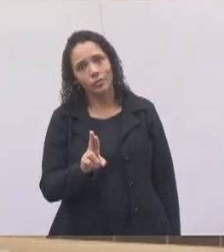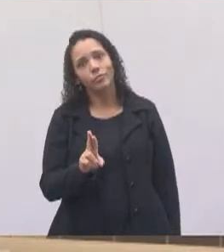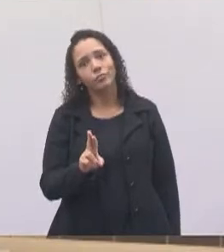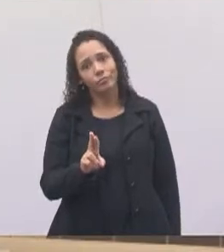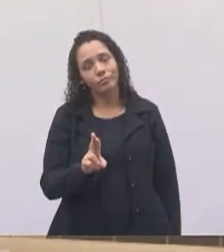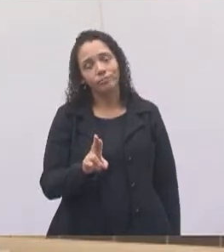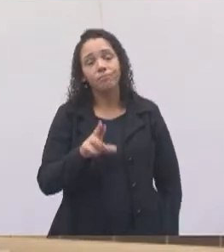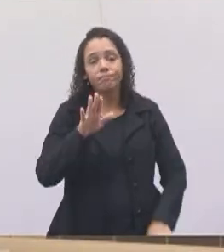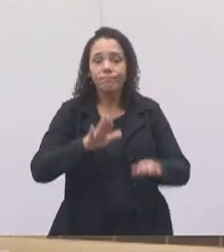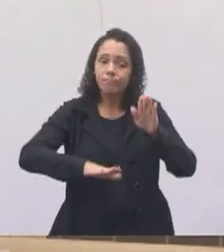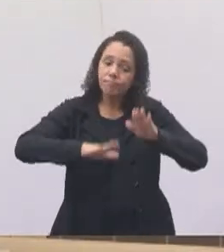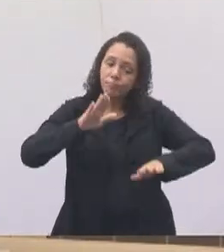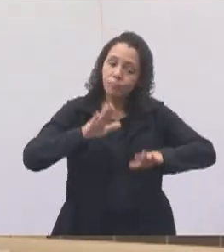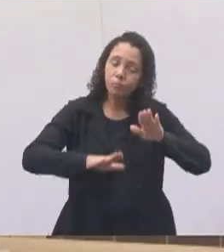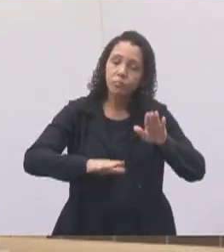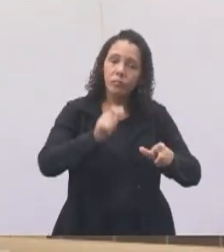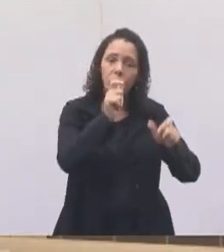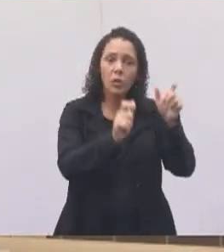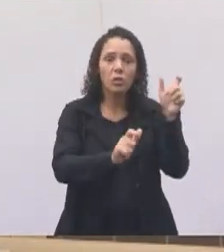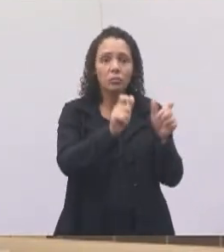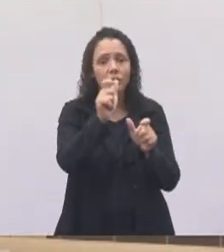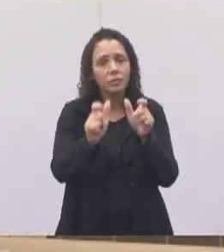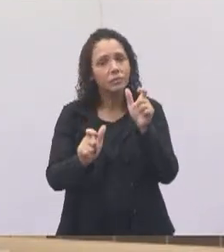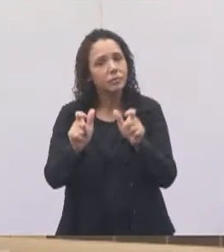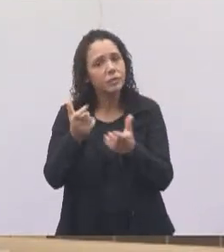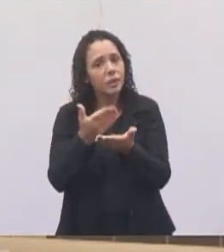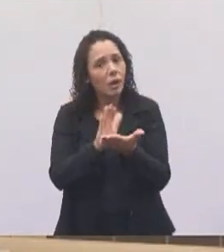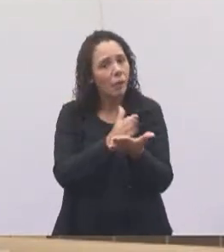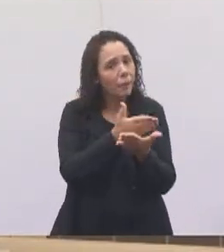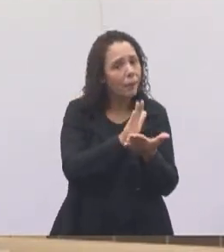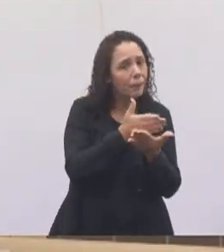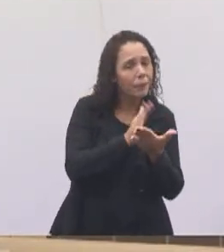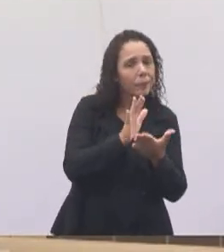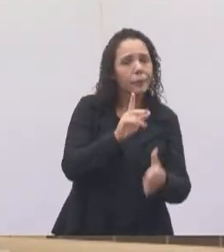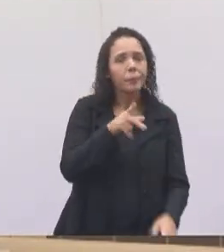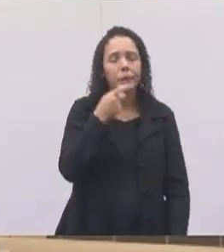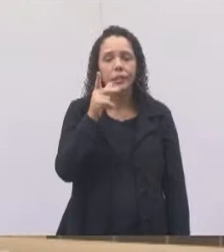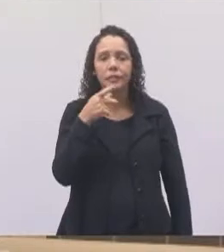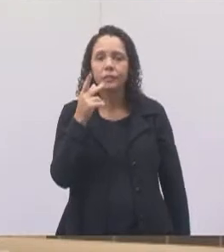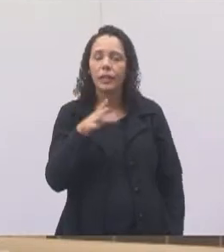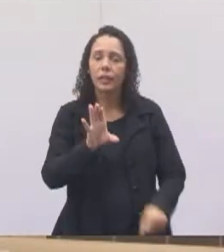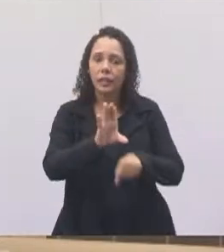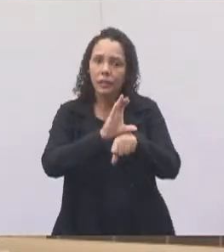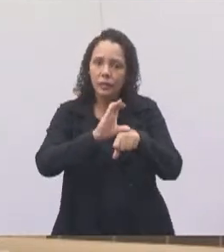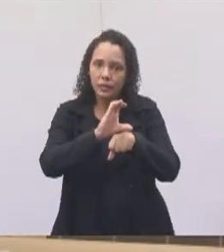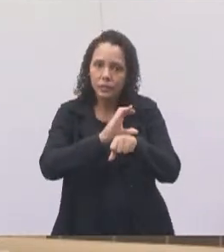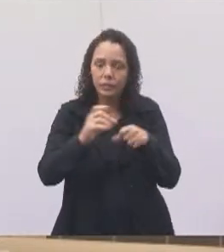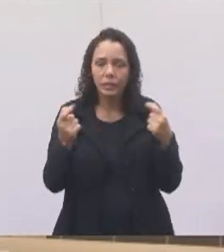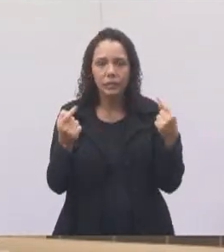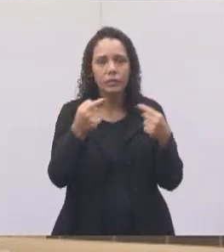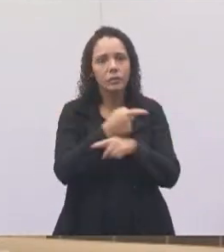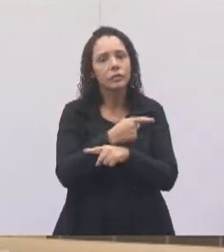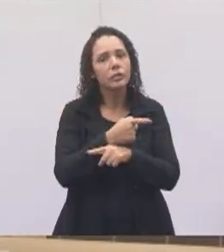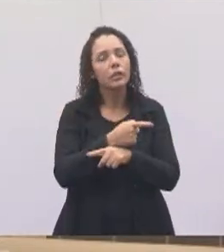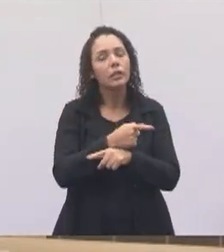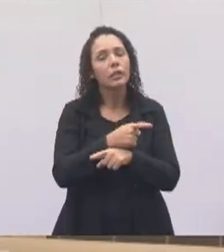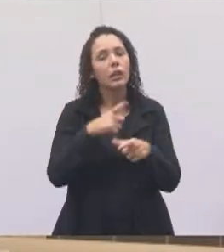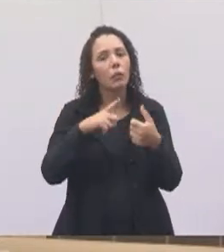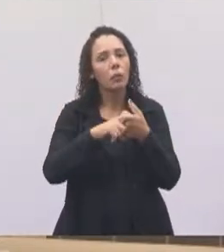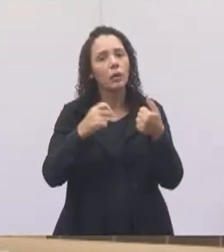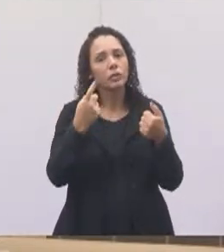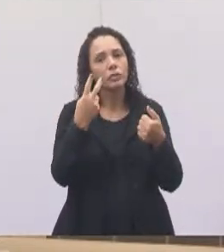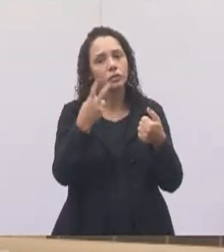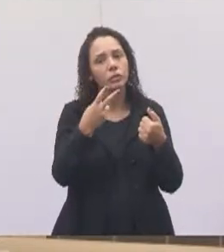que alguns membros aqui venham falar que não é inconstitucional esses artigos dos 2 ao